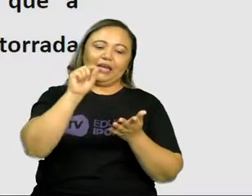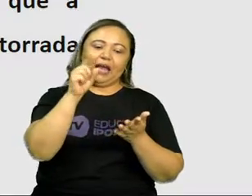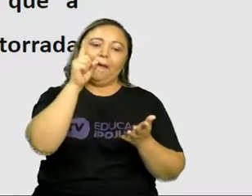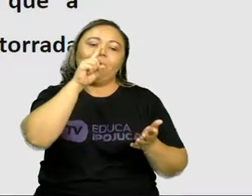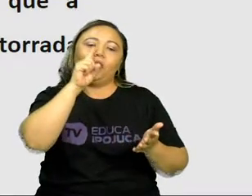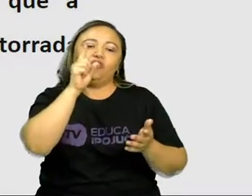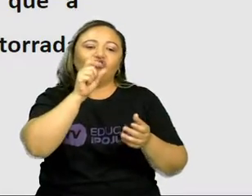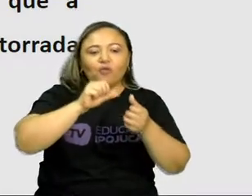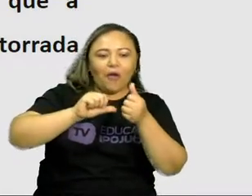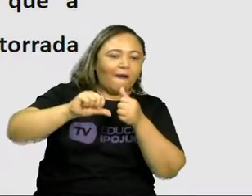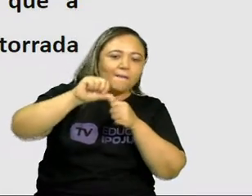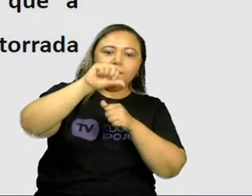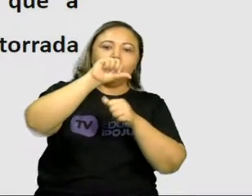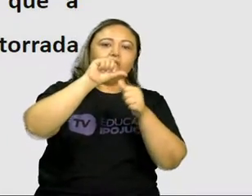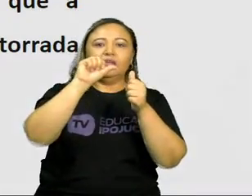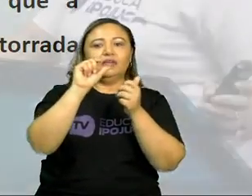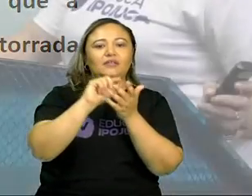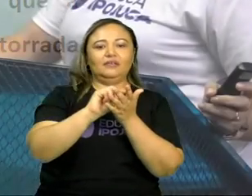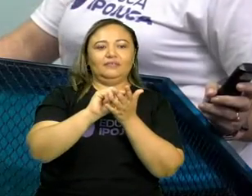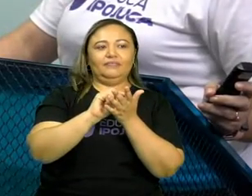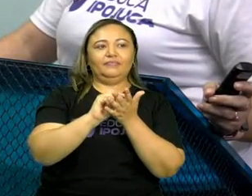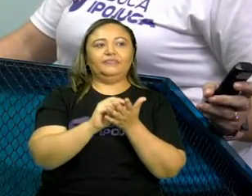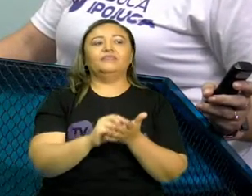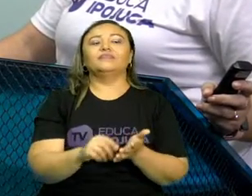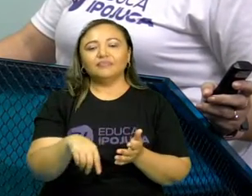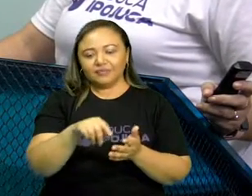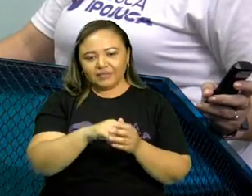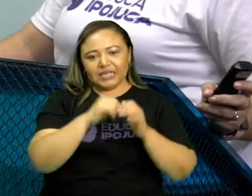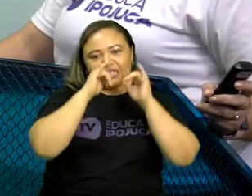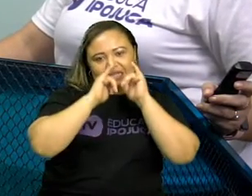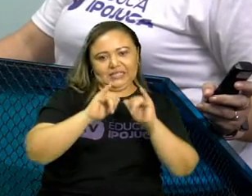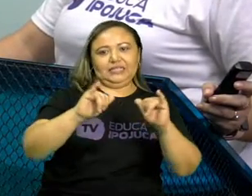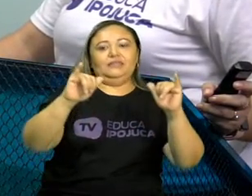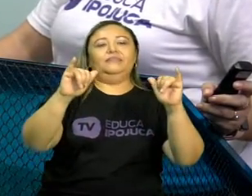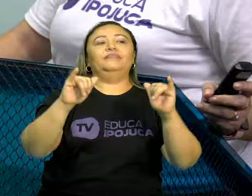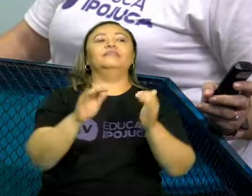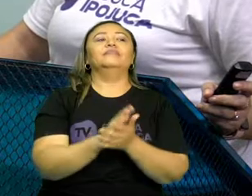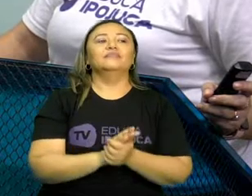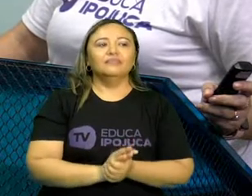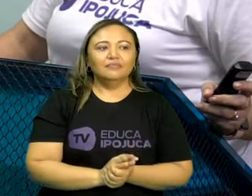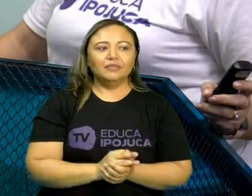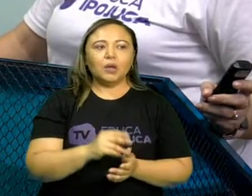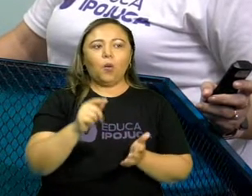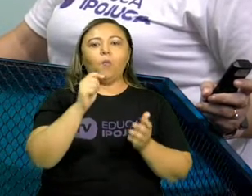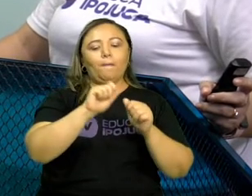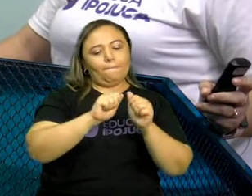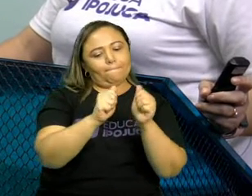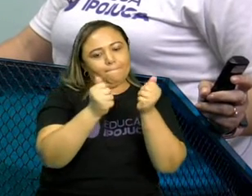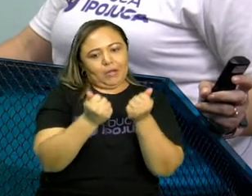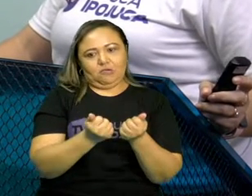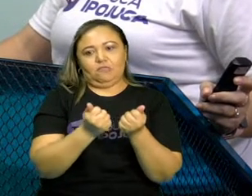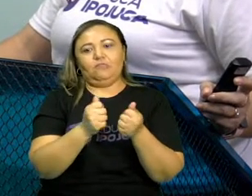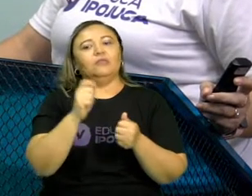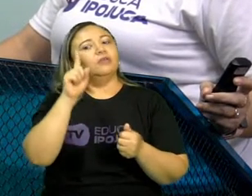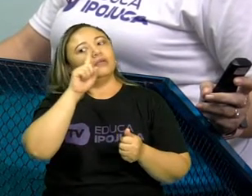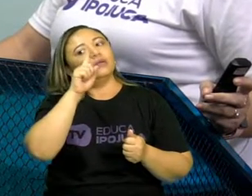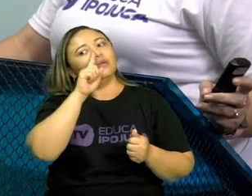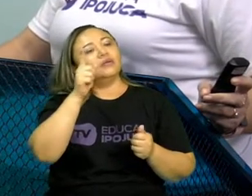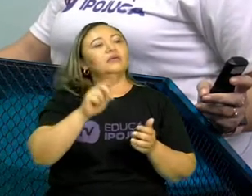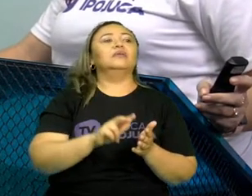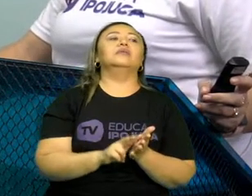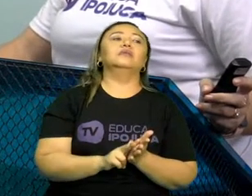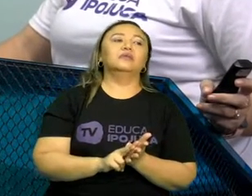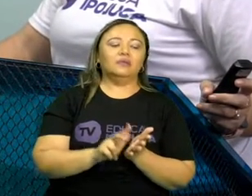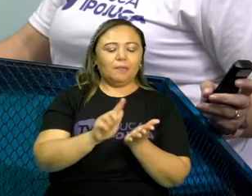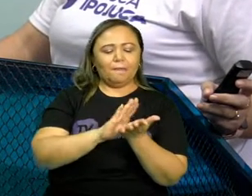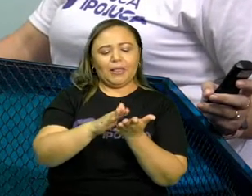queda, de se virar para cima. Então, a informação transmitida é: um pedaço de pão ou torrada sempre aterriza